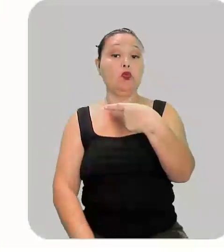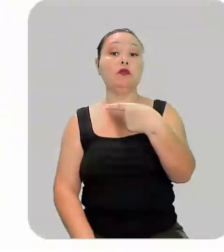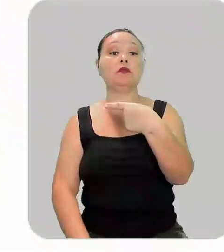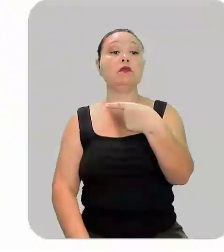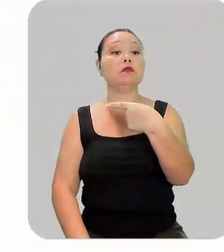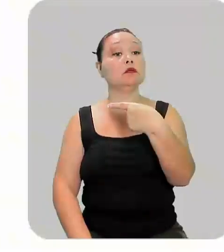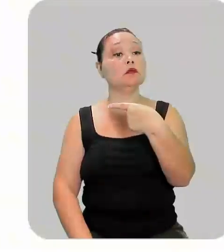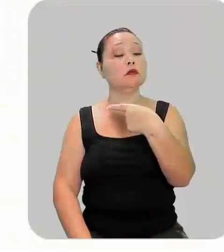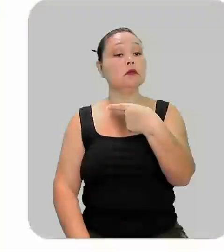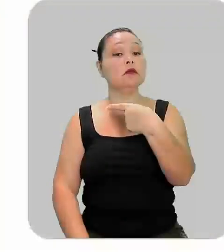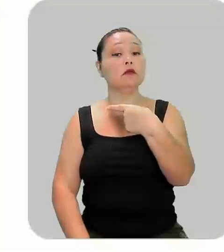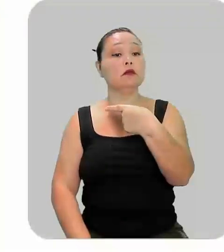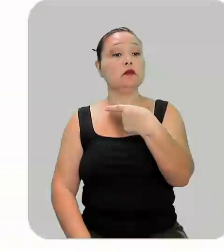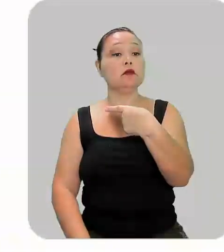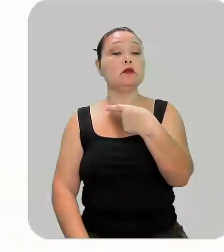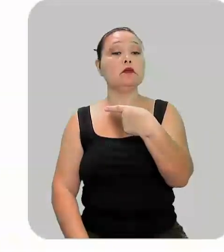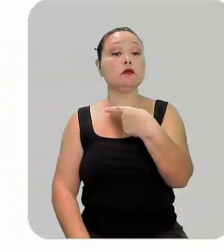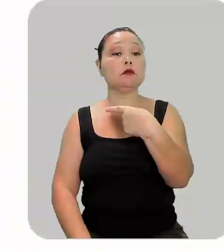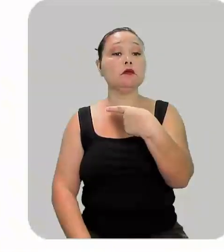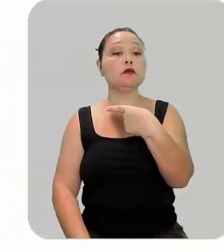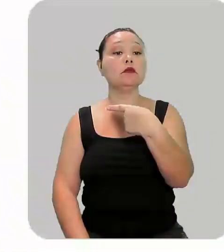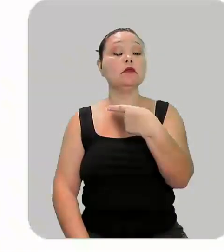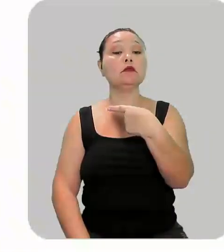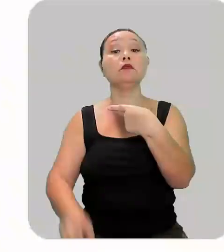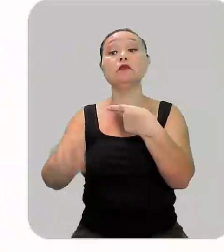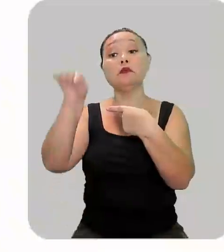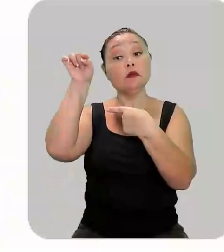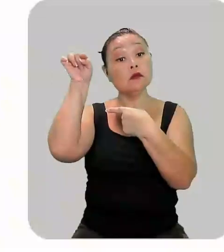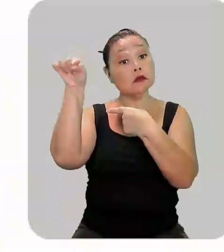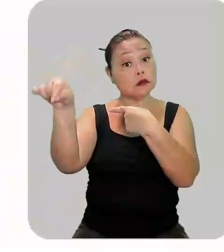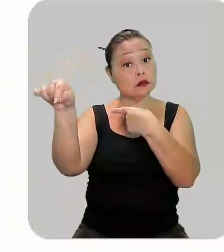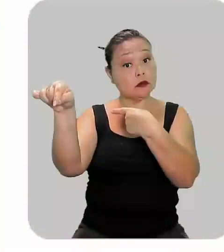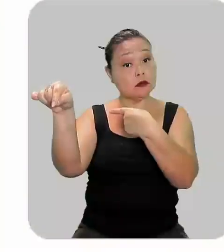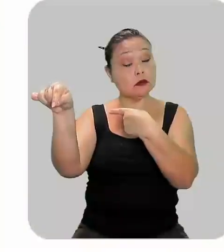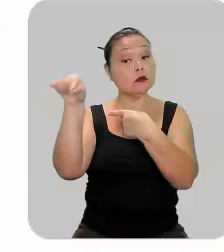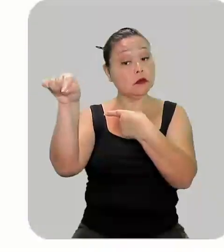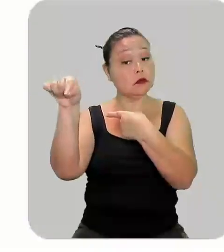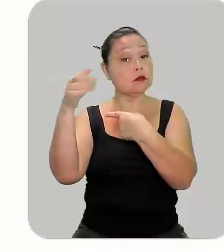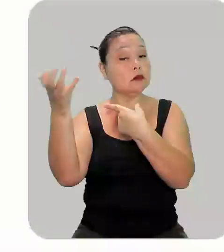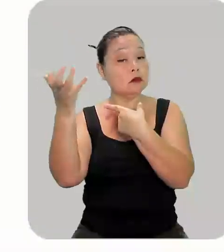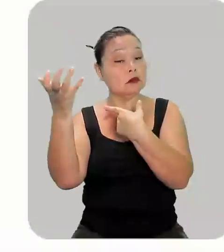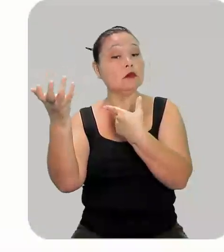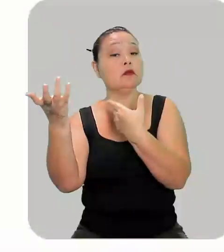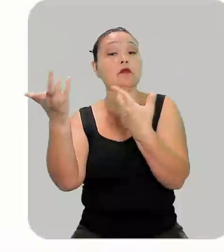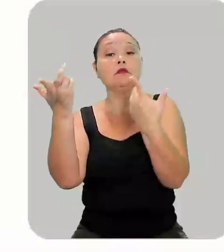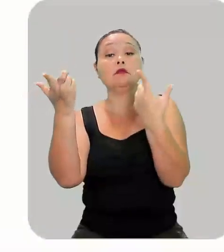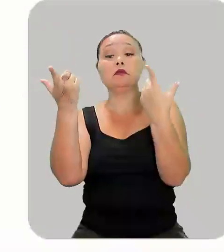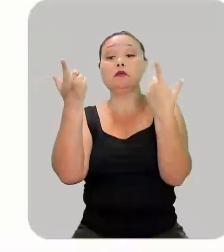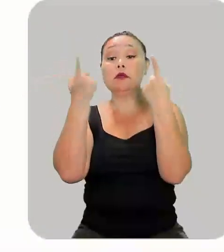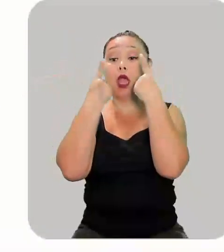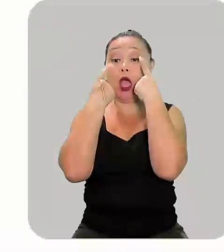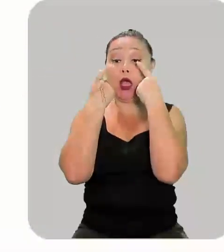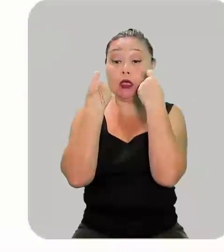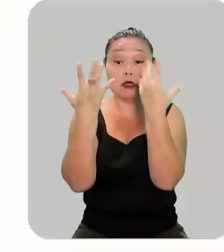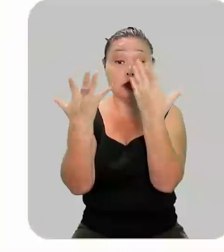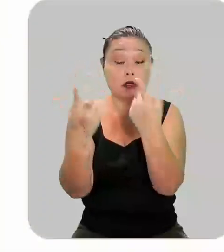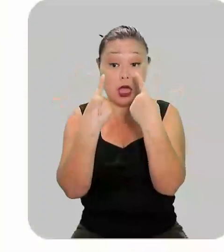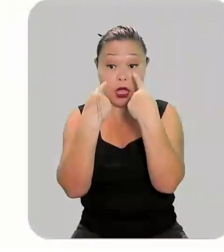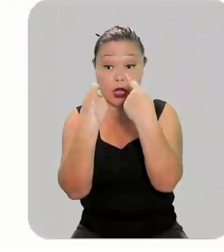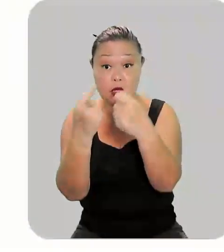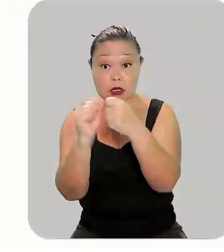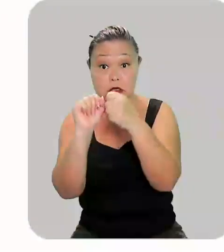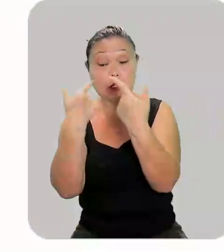né? Amarelinho. Vai. E como ela tem muito interesse em reavê-lo,